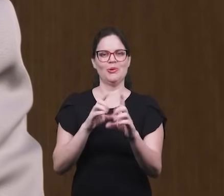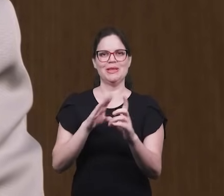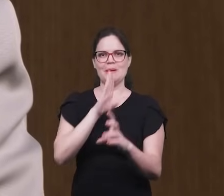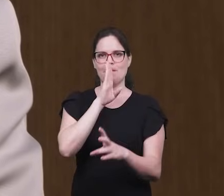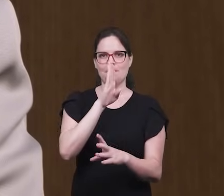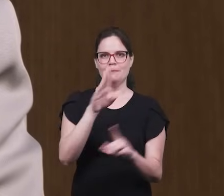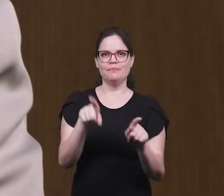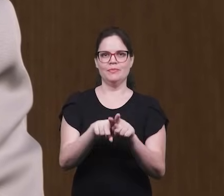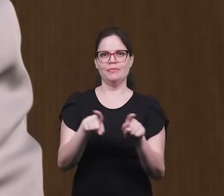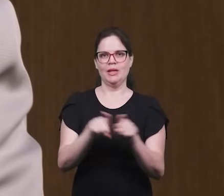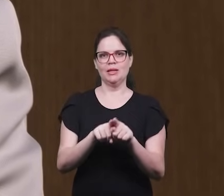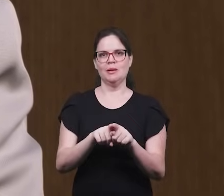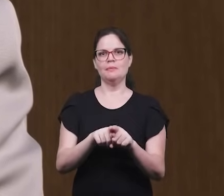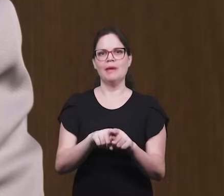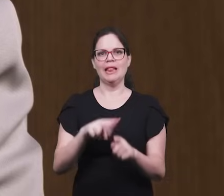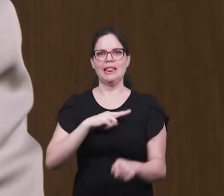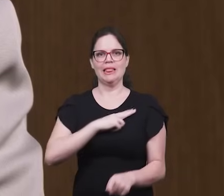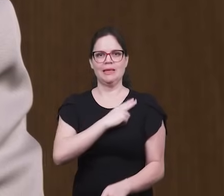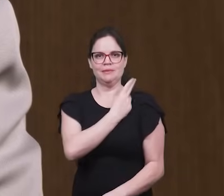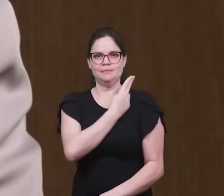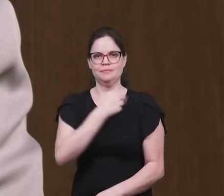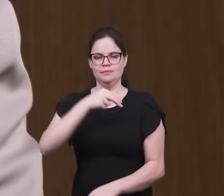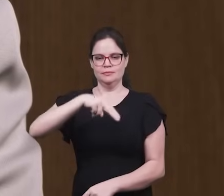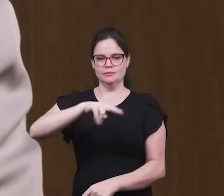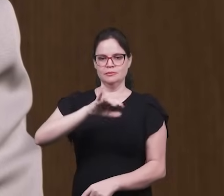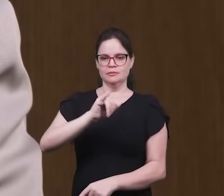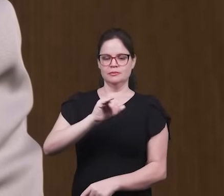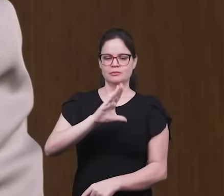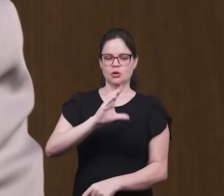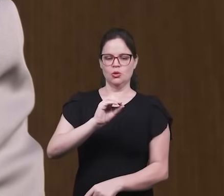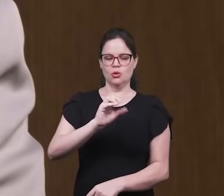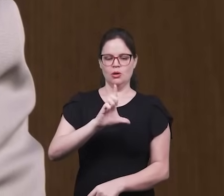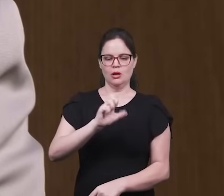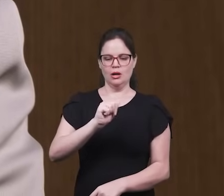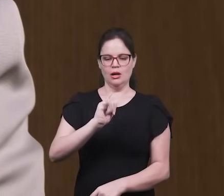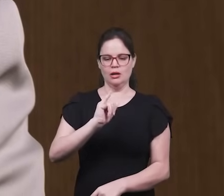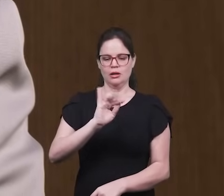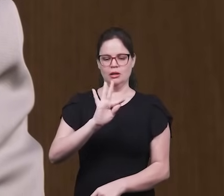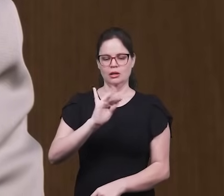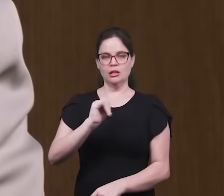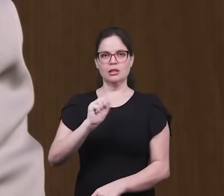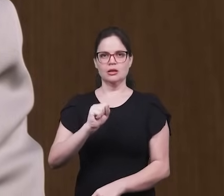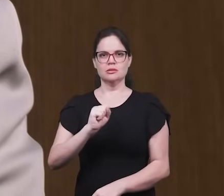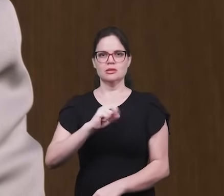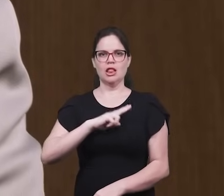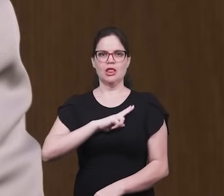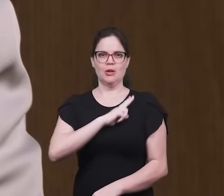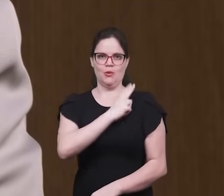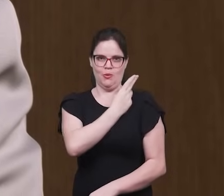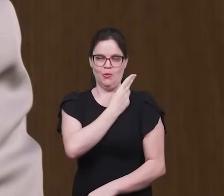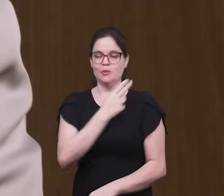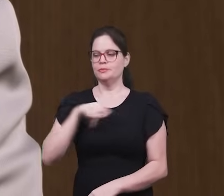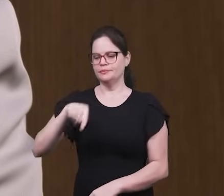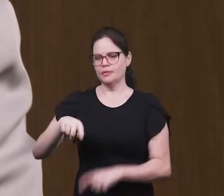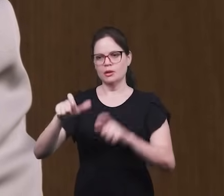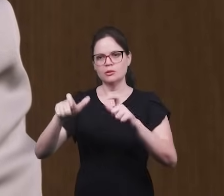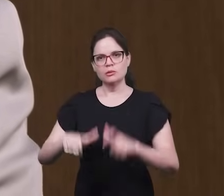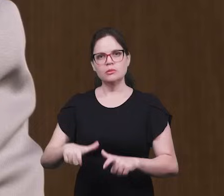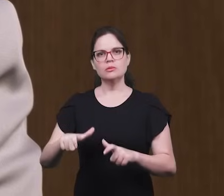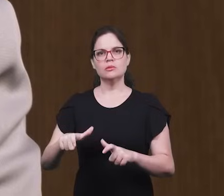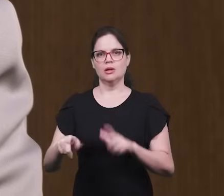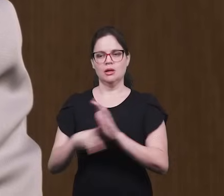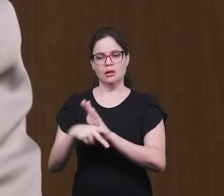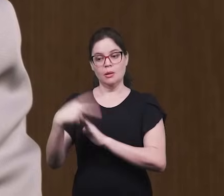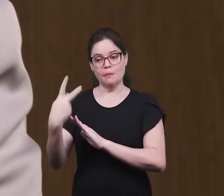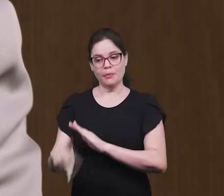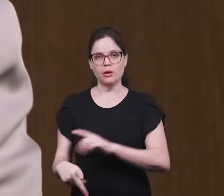dos Nicolaitas, assunto que vai ser falado mais adiante, mas aquele lugar se tornou então um lugar